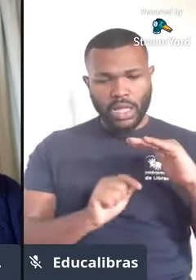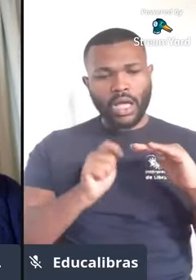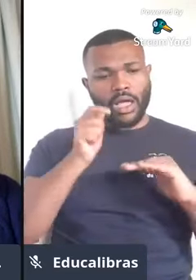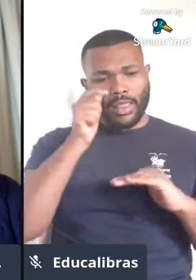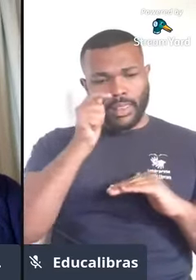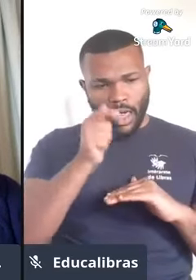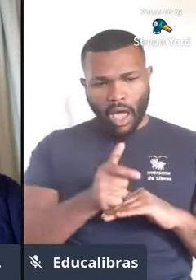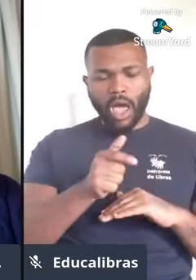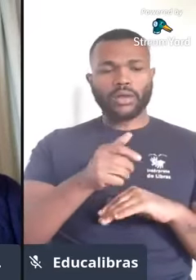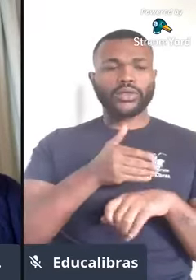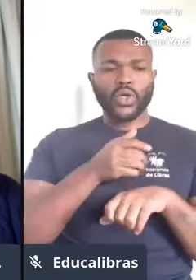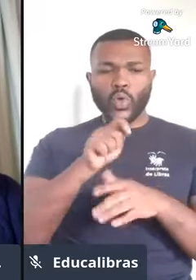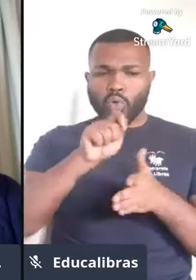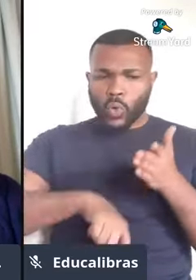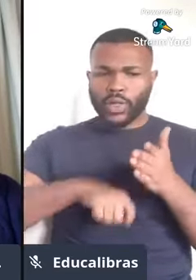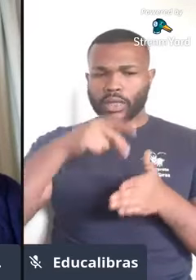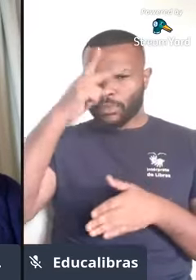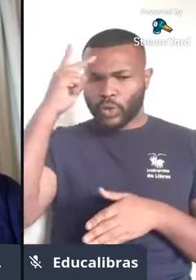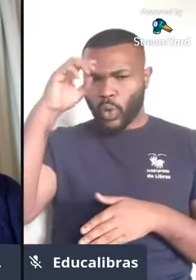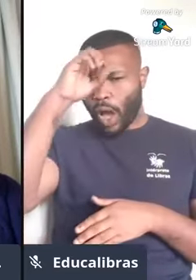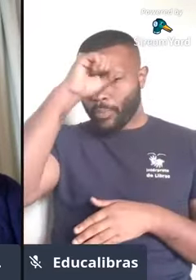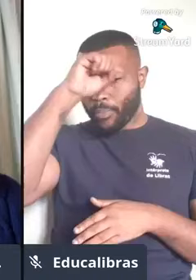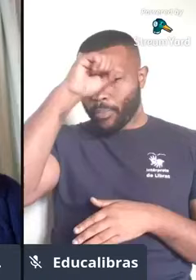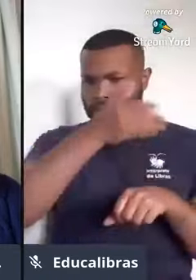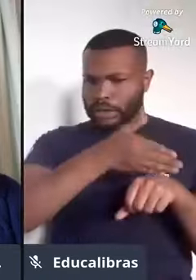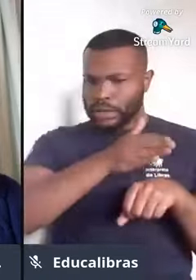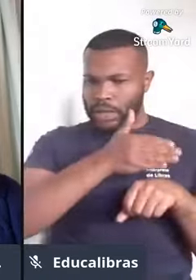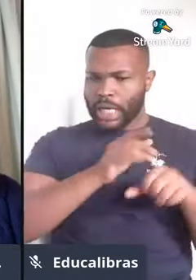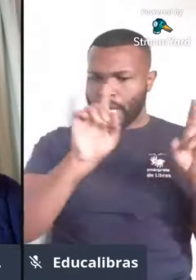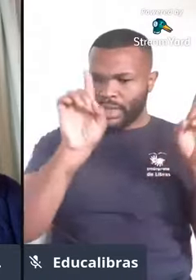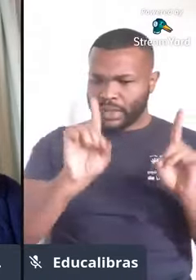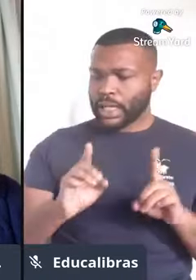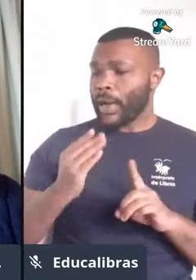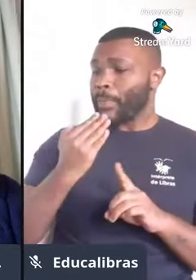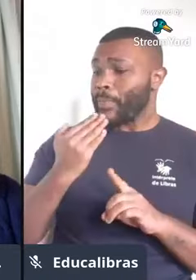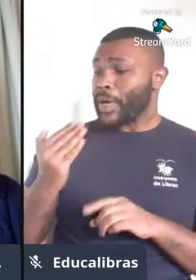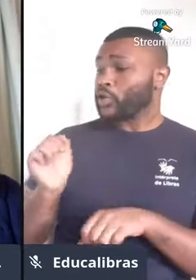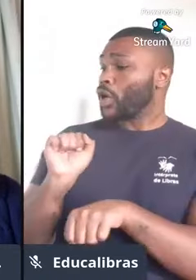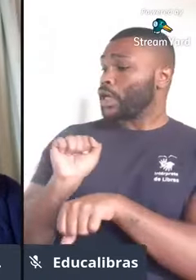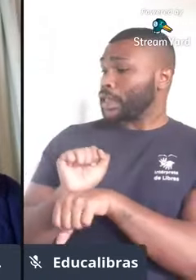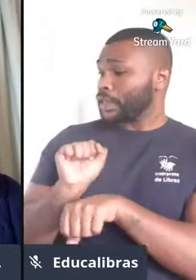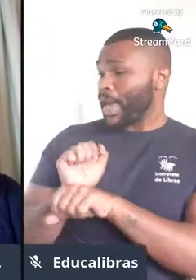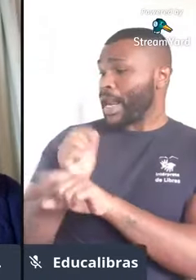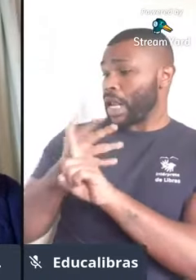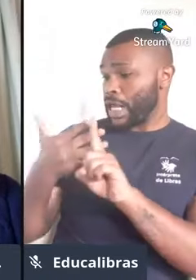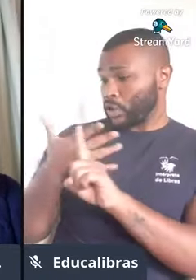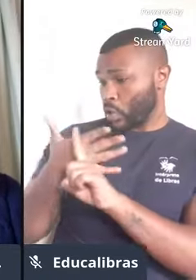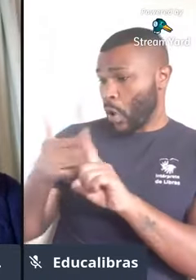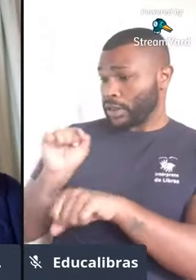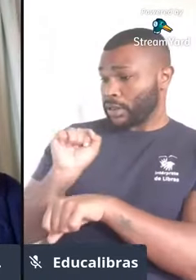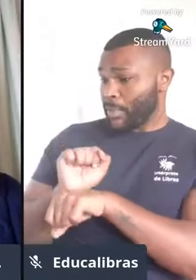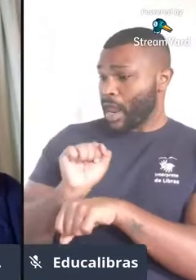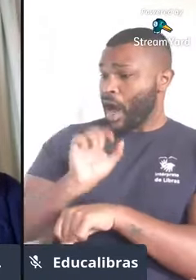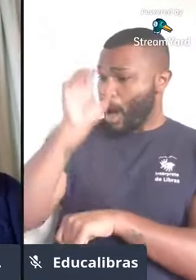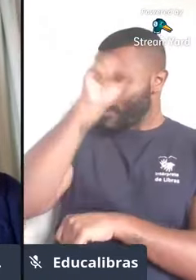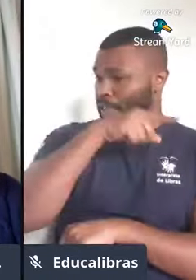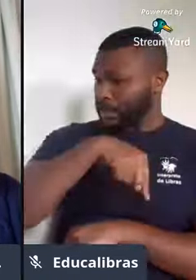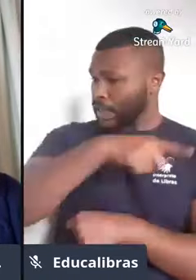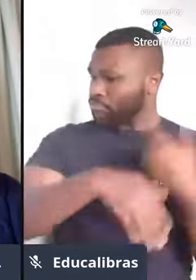com deficiência e nos solicita um prazo maior para o cumprimento da lei de cotas, nós podemos, desde